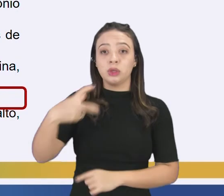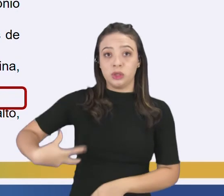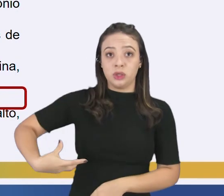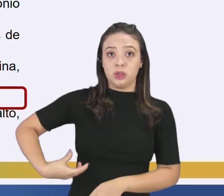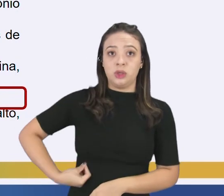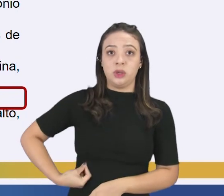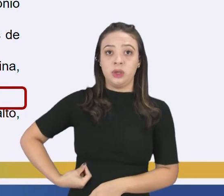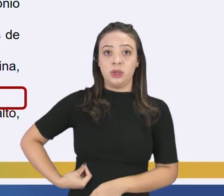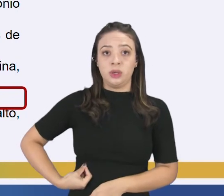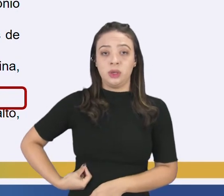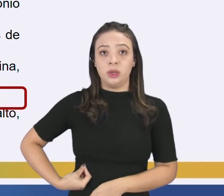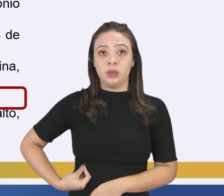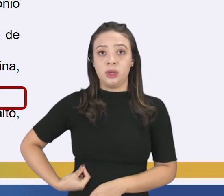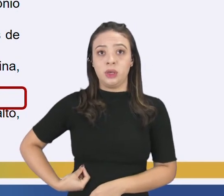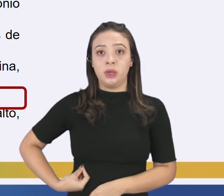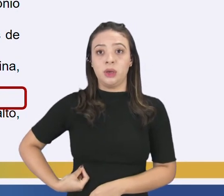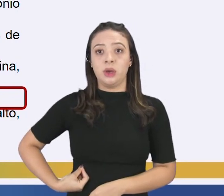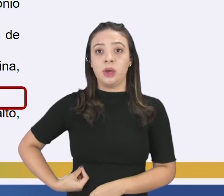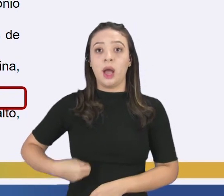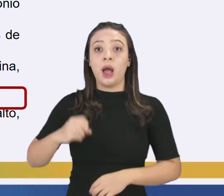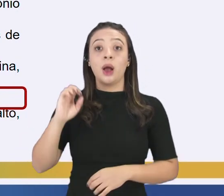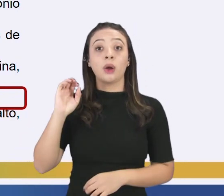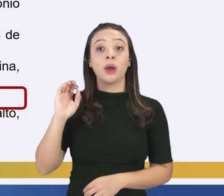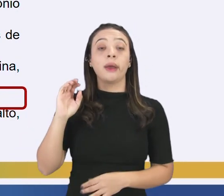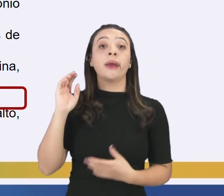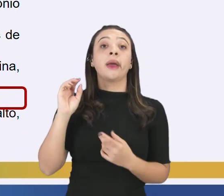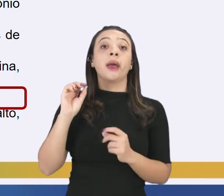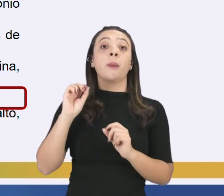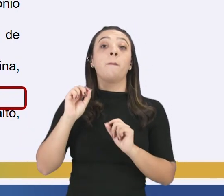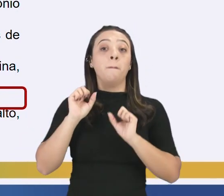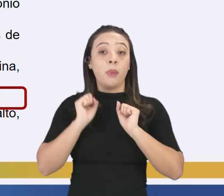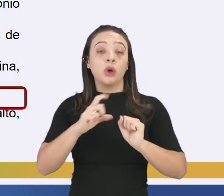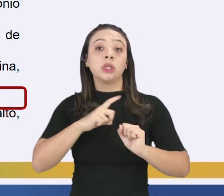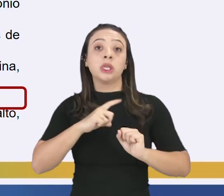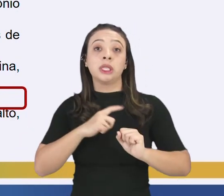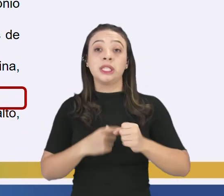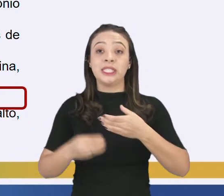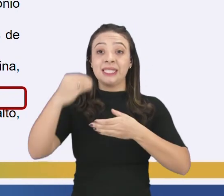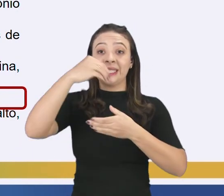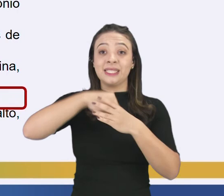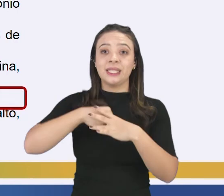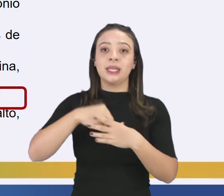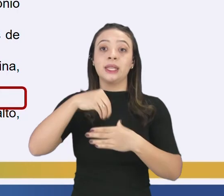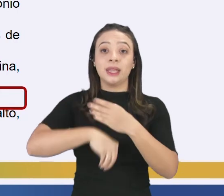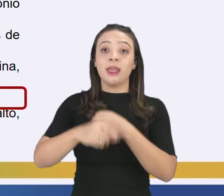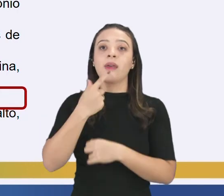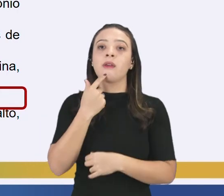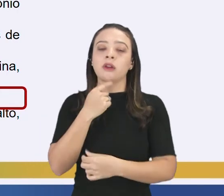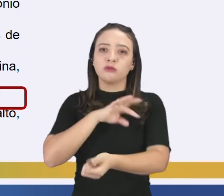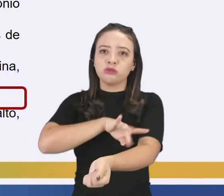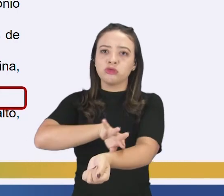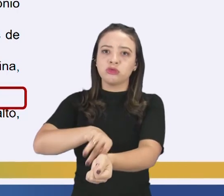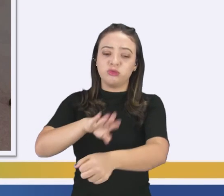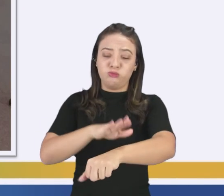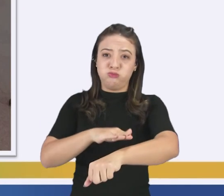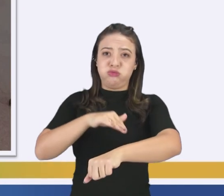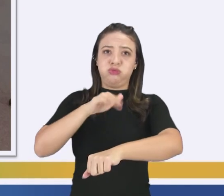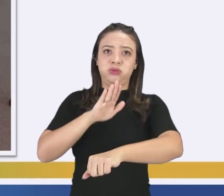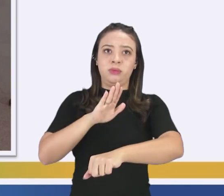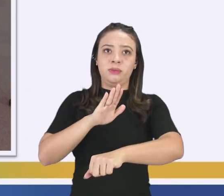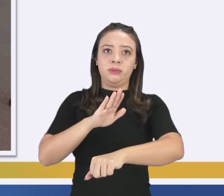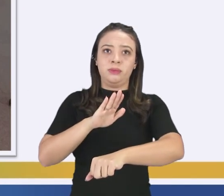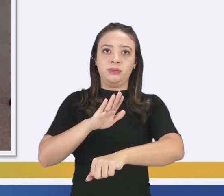circulante provoca um acúmulo de glicose no sangue, ou seja, hiperglicemia. Tá?